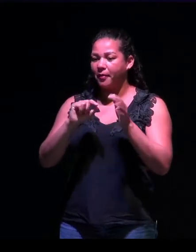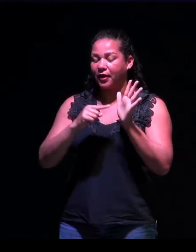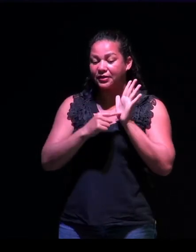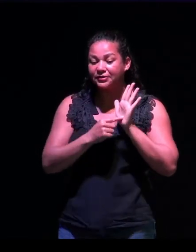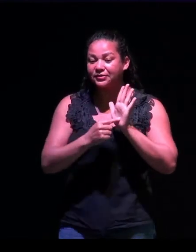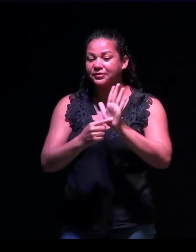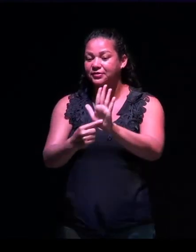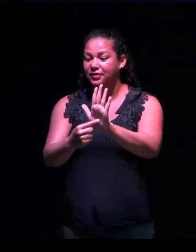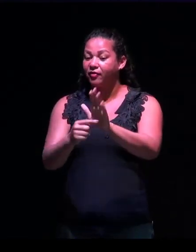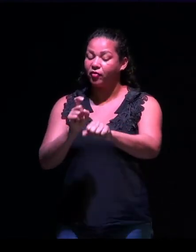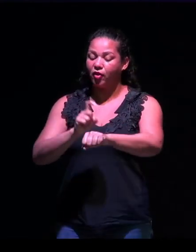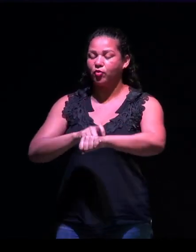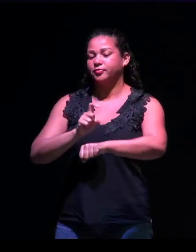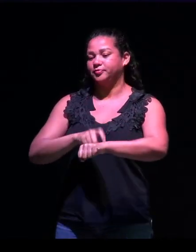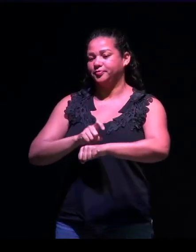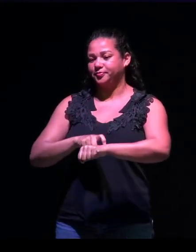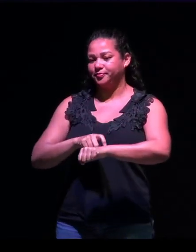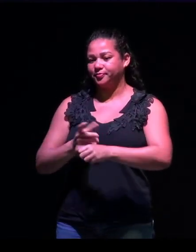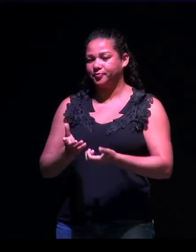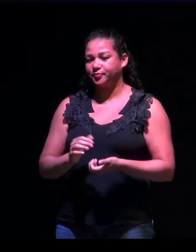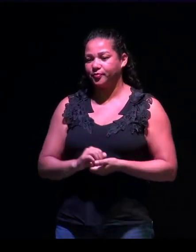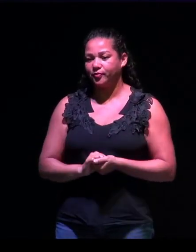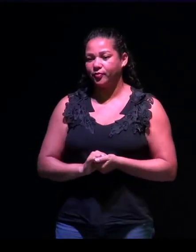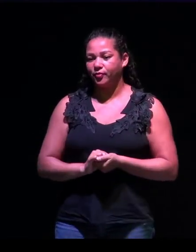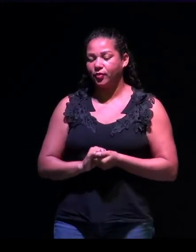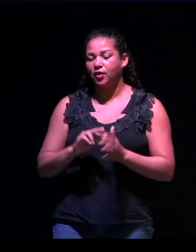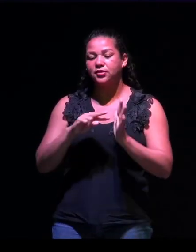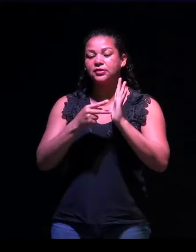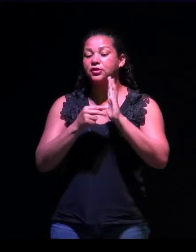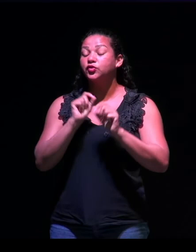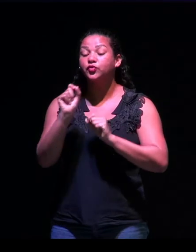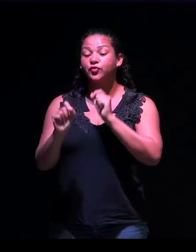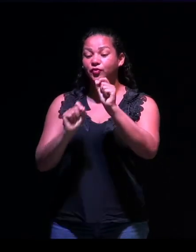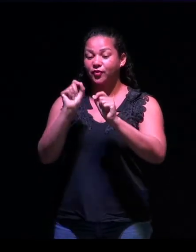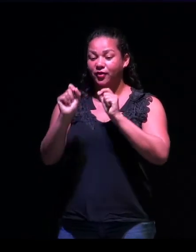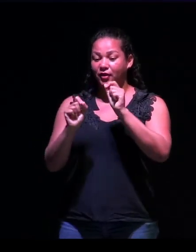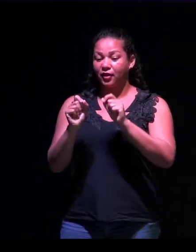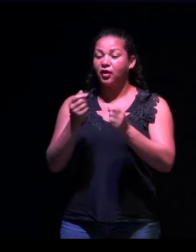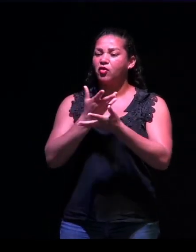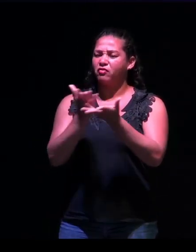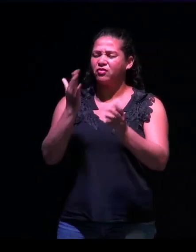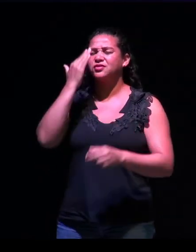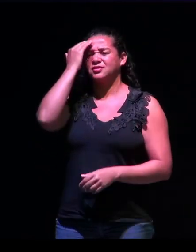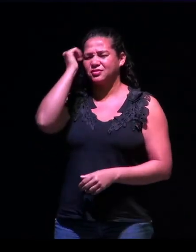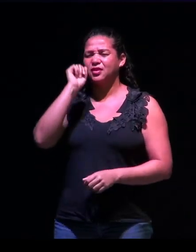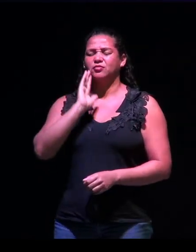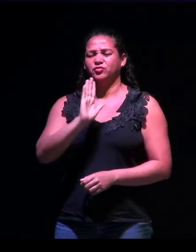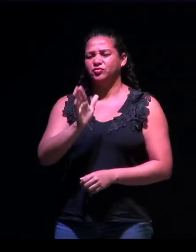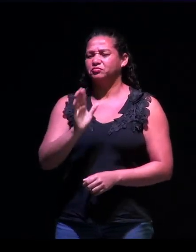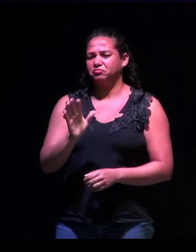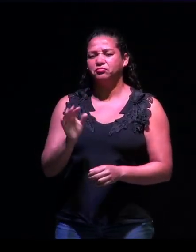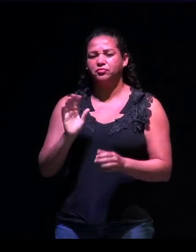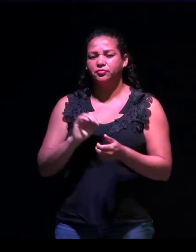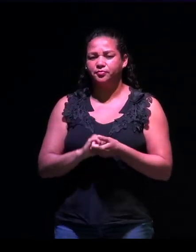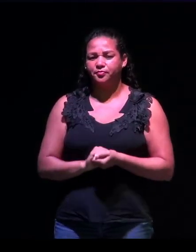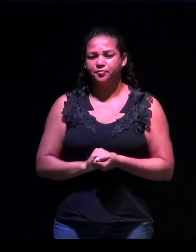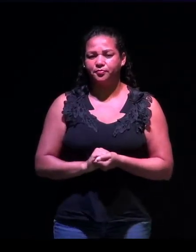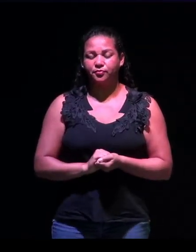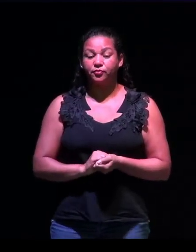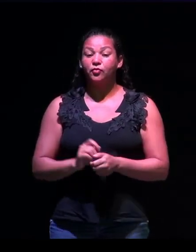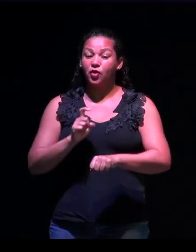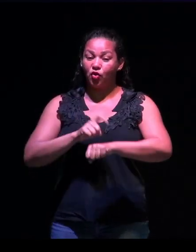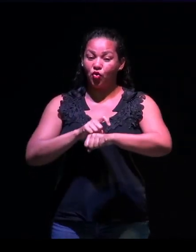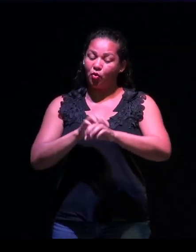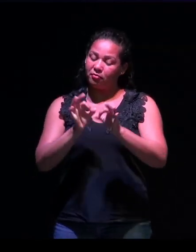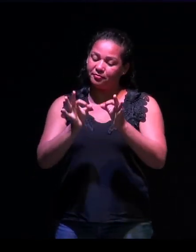tempo. Ou seja, ele está falando aqui, vocês sabem que isso vai acontecer no momento